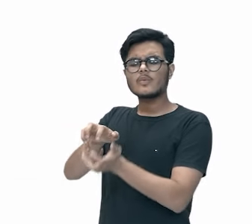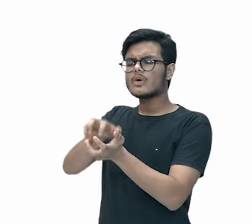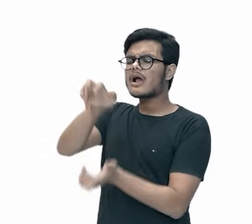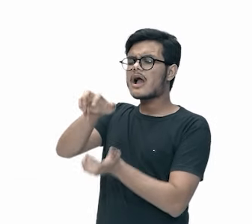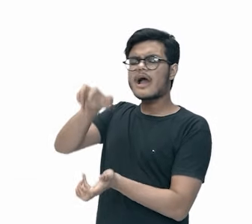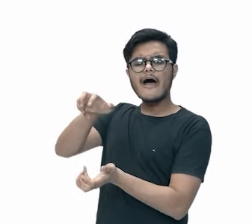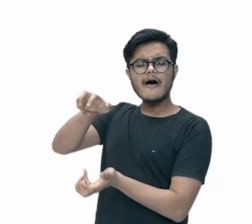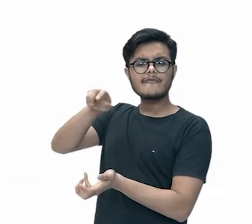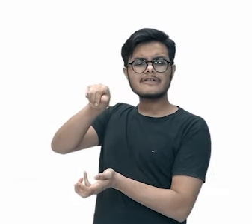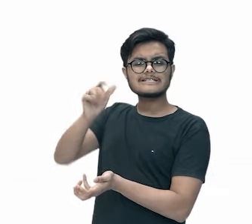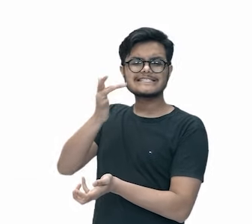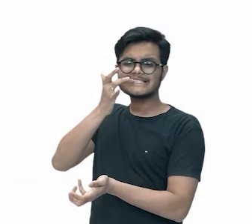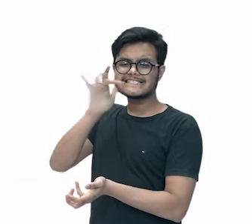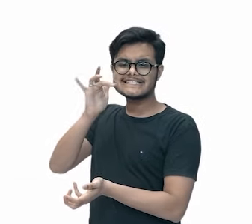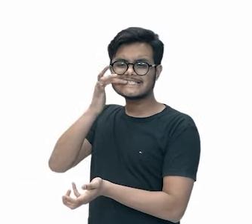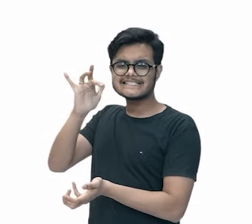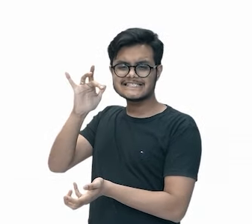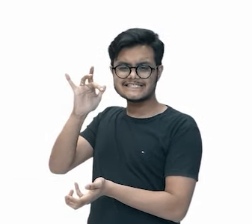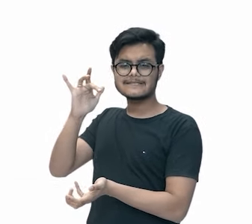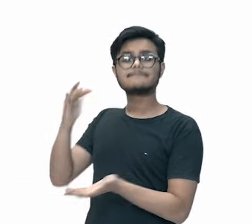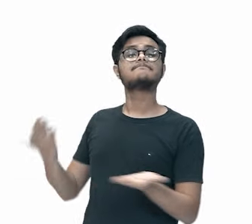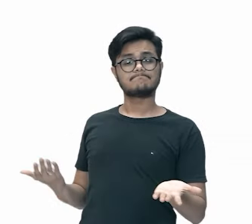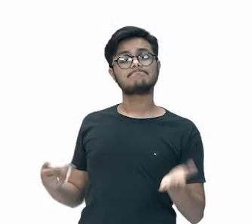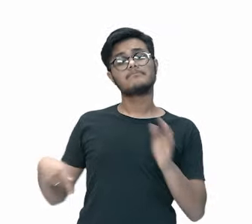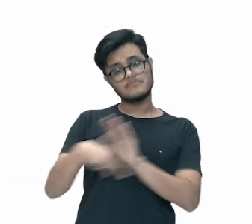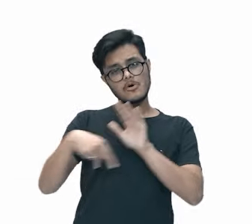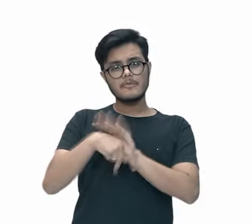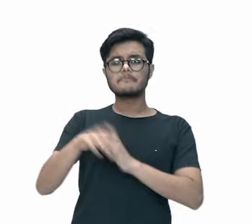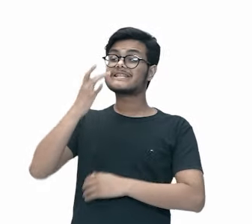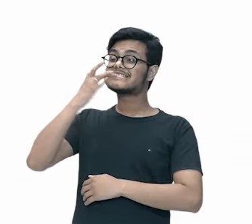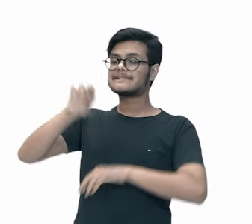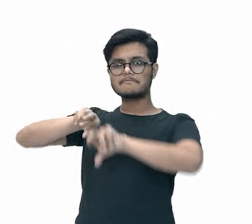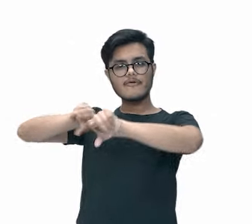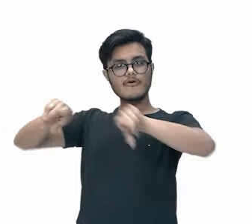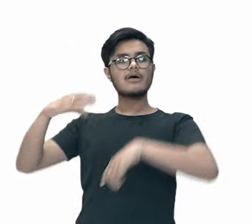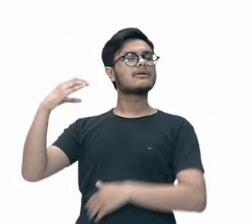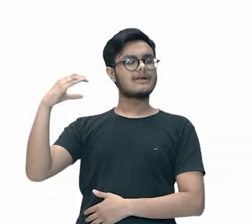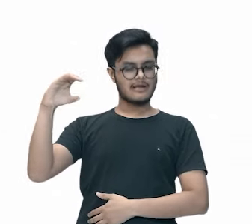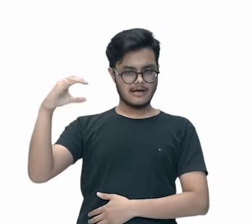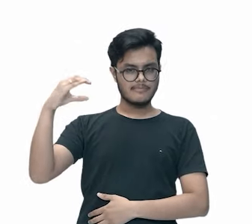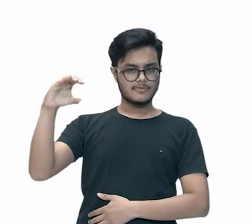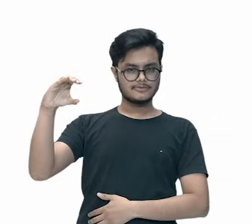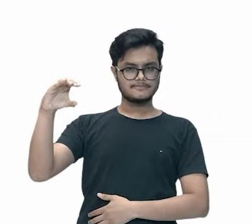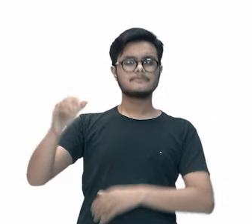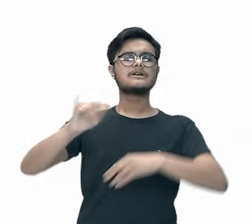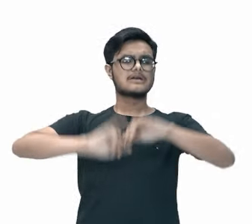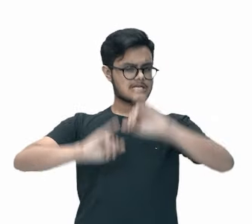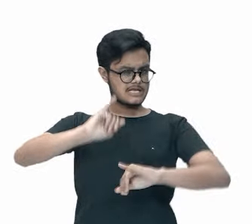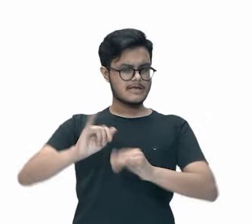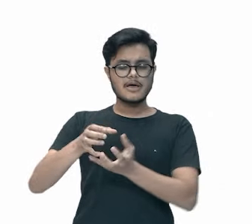garrafas PETs, os plásticos, os polímeros de uma forma geral, parte deles